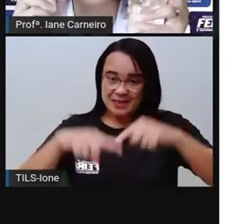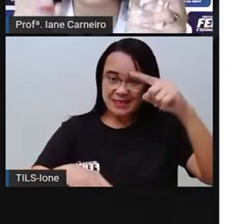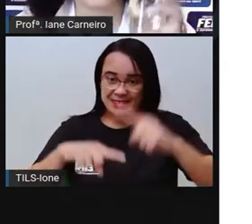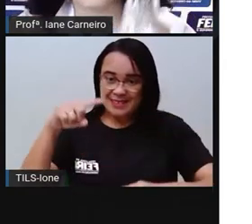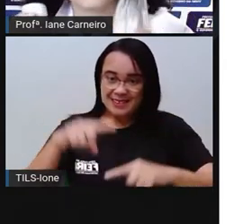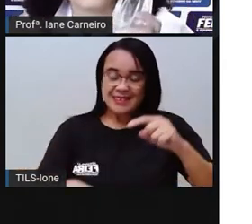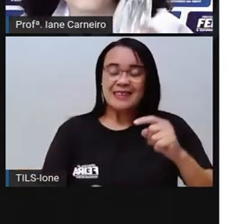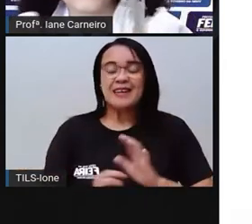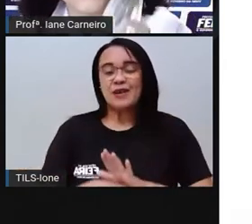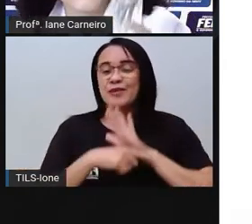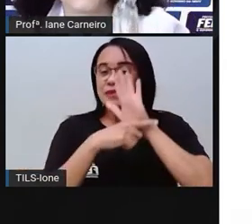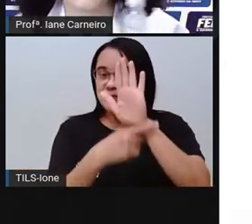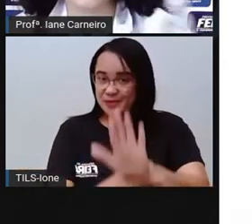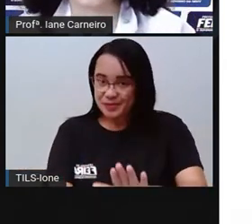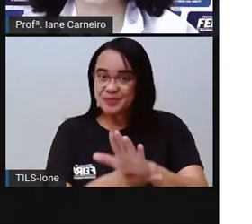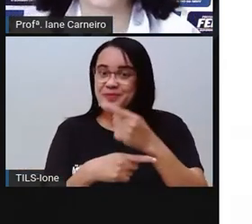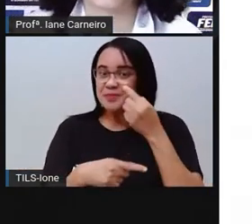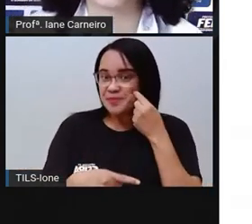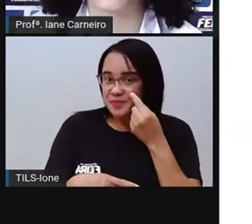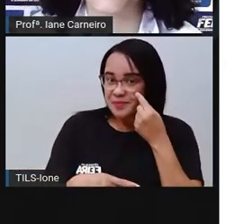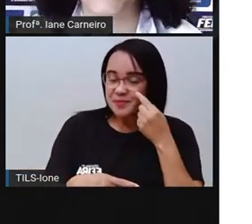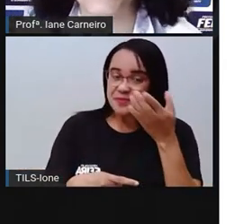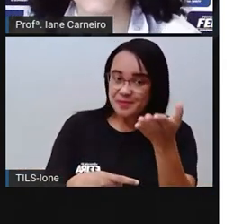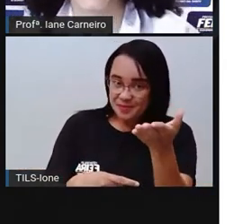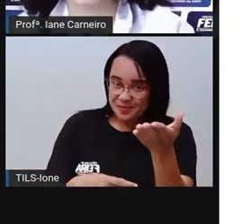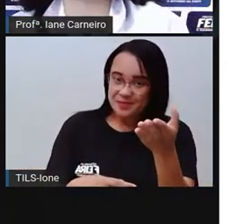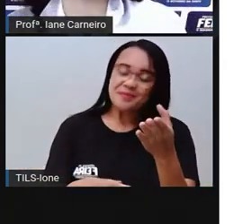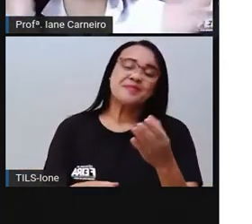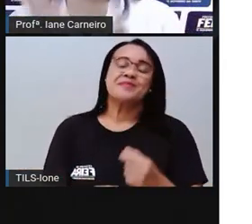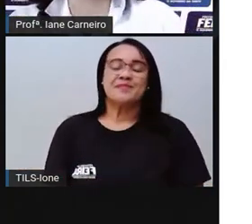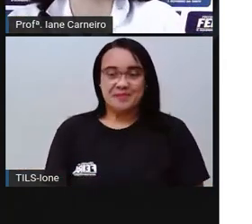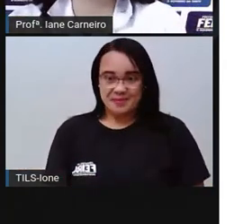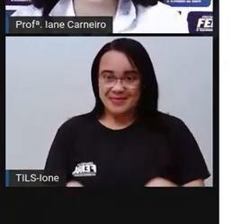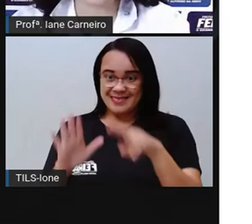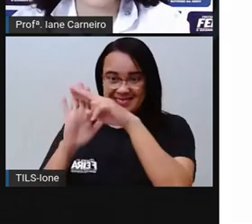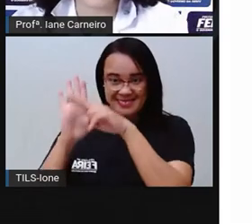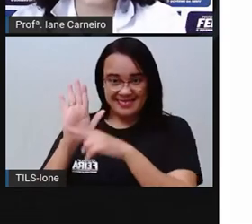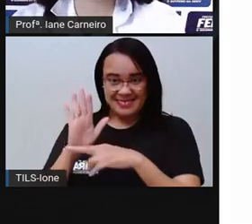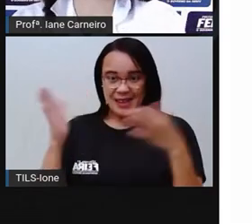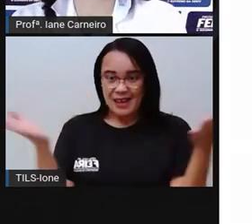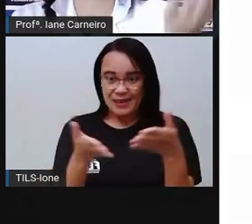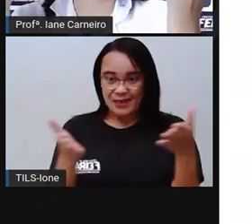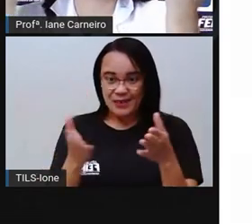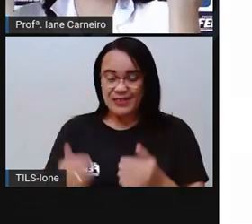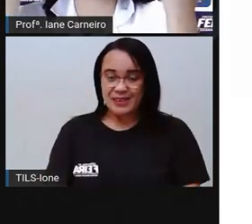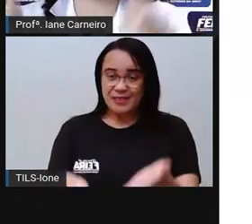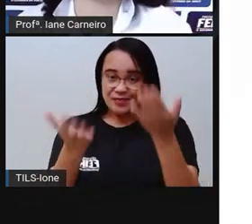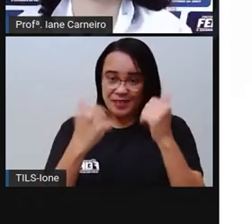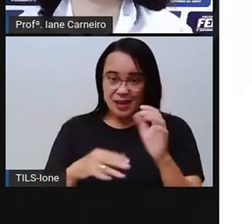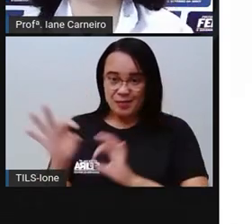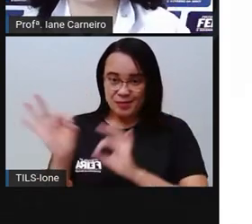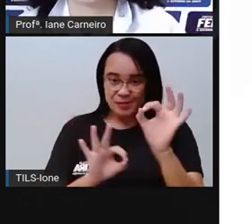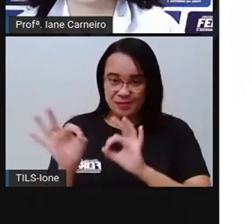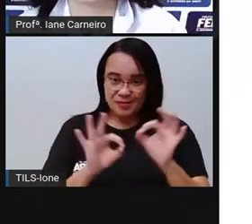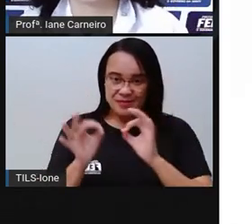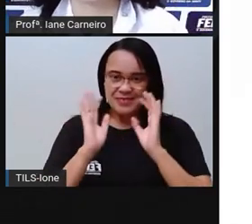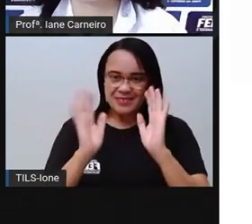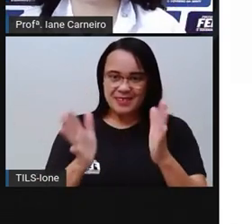o bicarbonato de sódio, que nós vamos fazer a nossa receita. Estão preparados? Então, vamos lá.